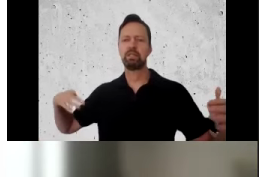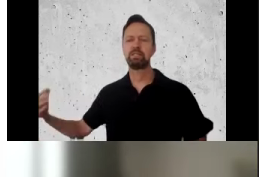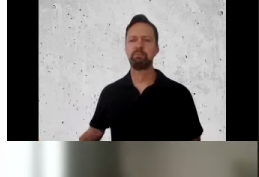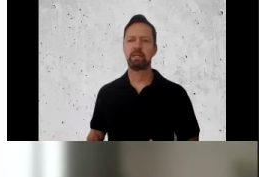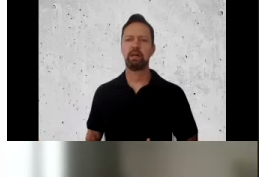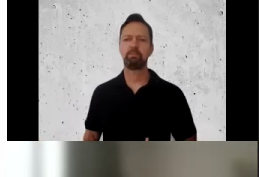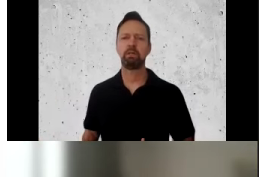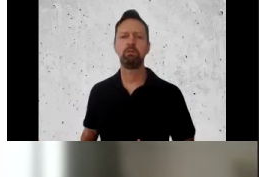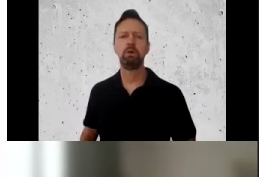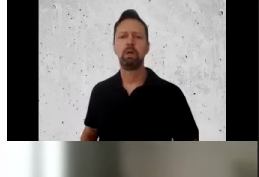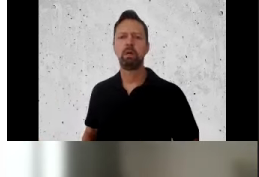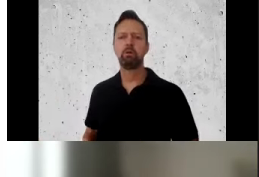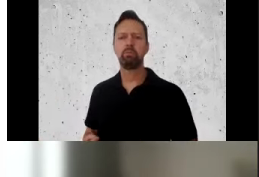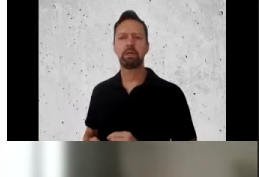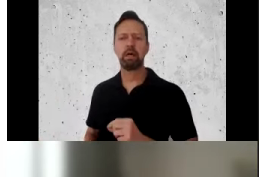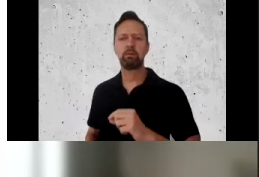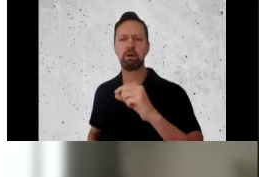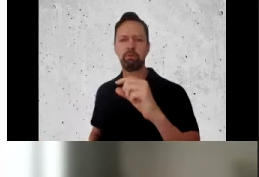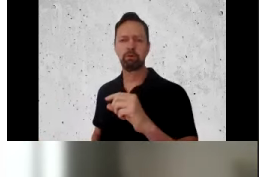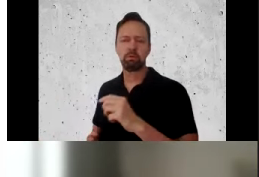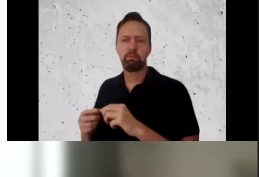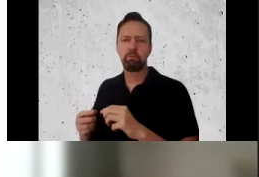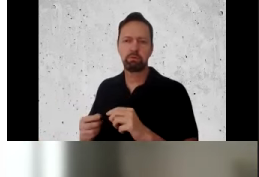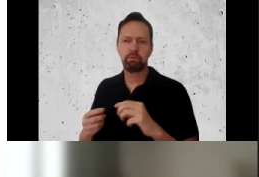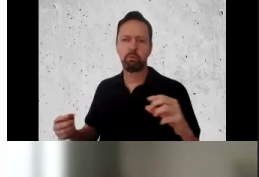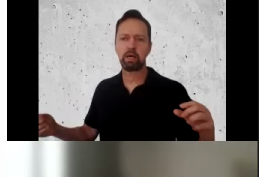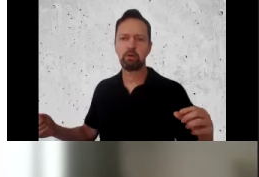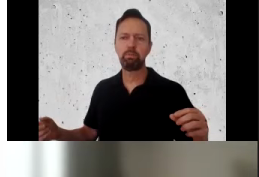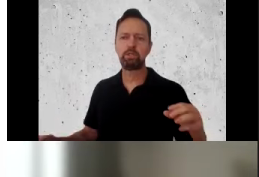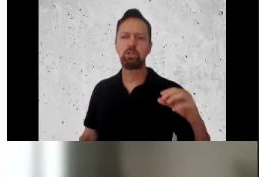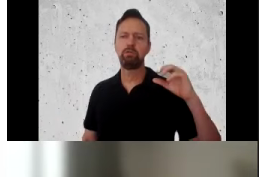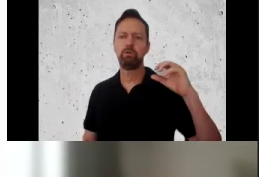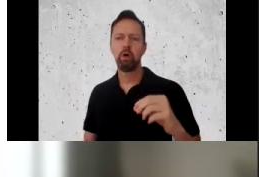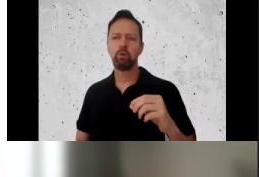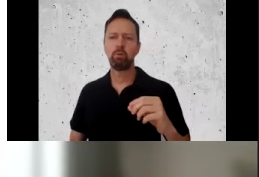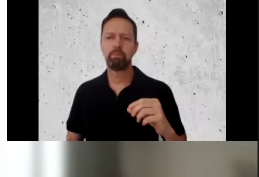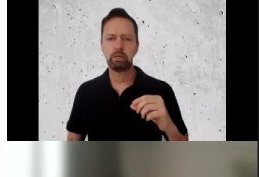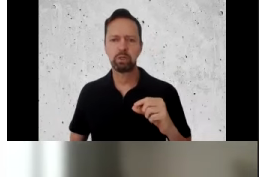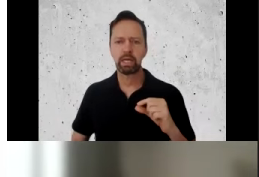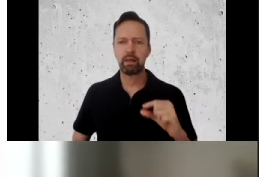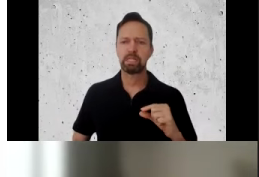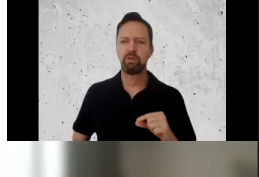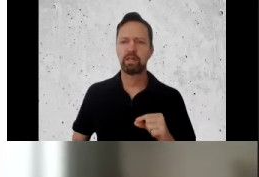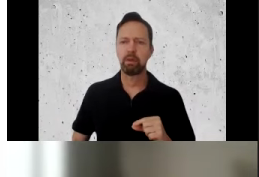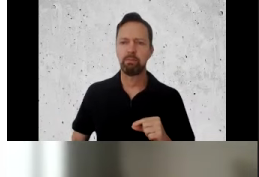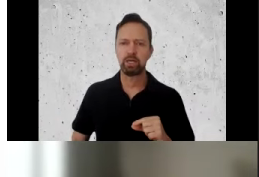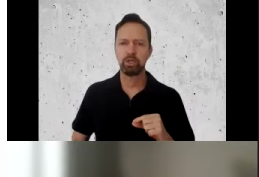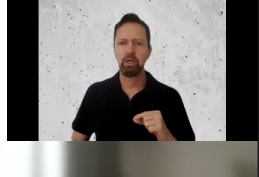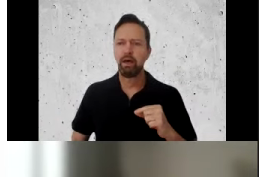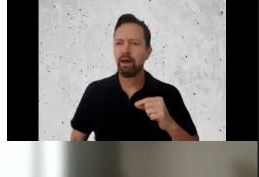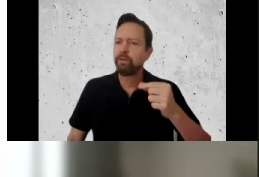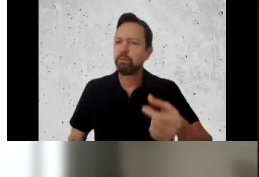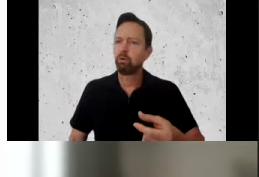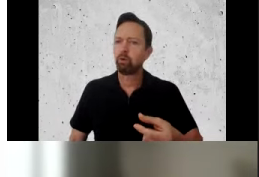mercado está sempre se adaptando, e o mercado, então, se for um mercado competitivo, o preço daquela peça vai estar bem